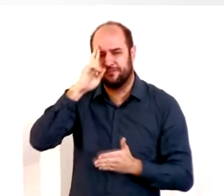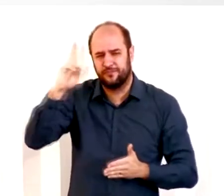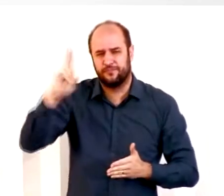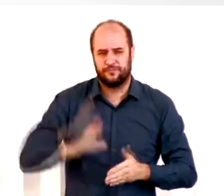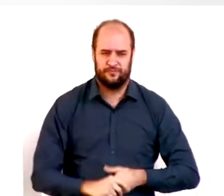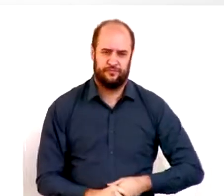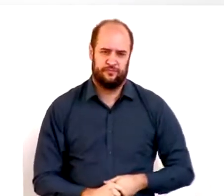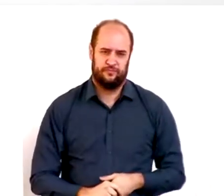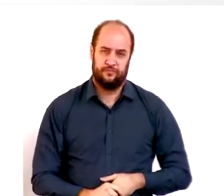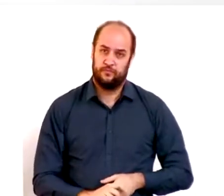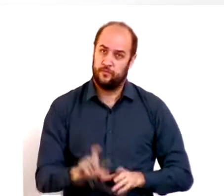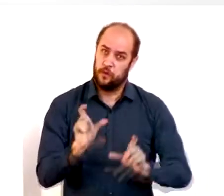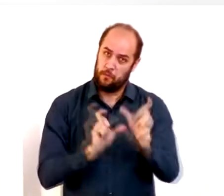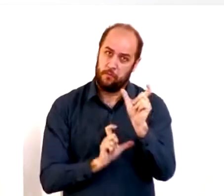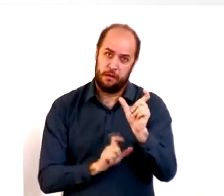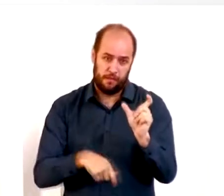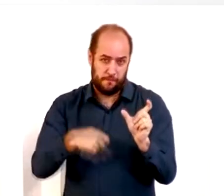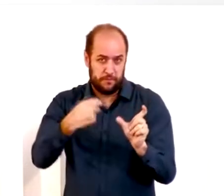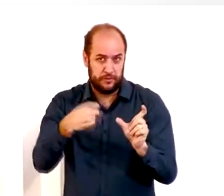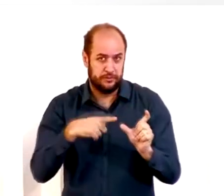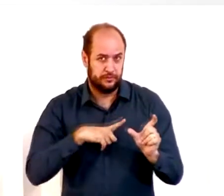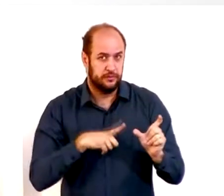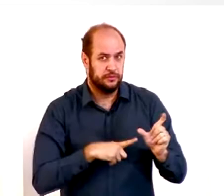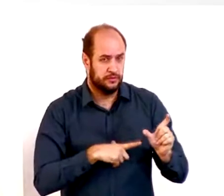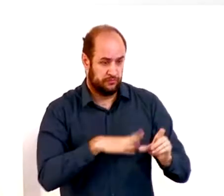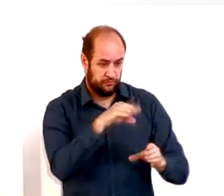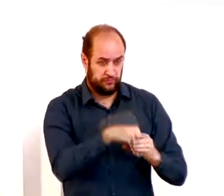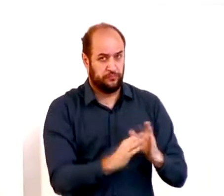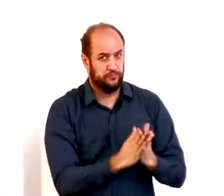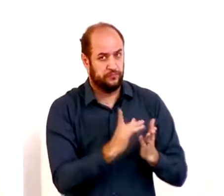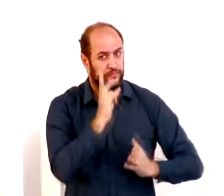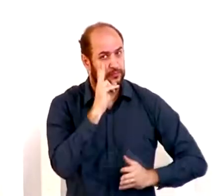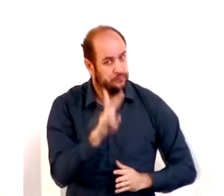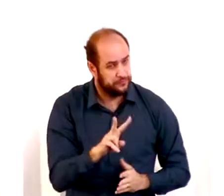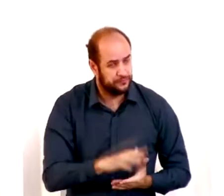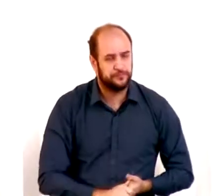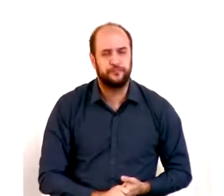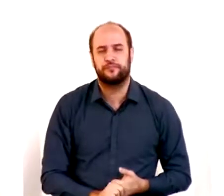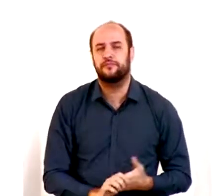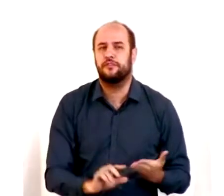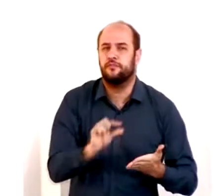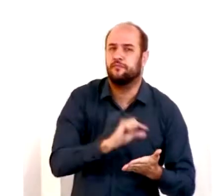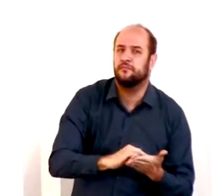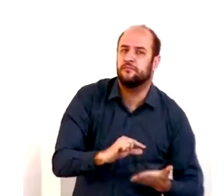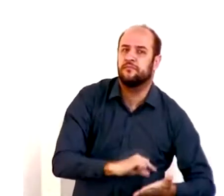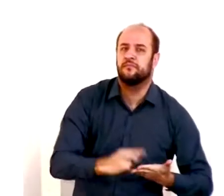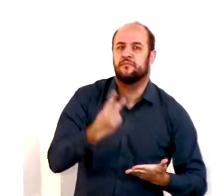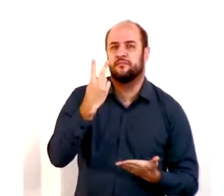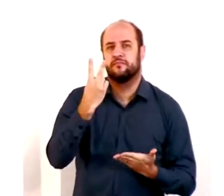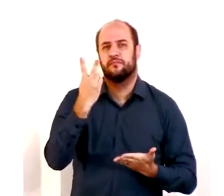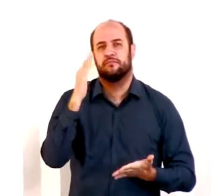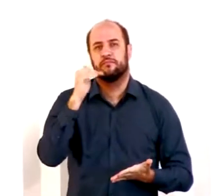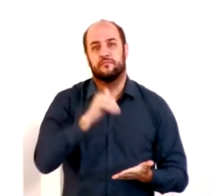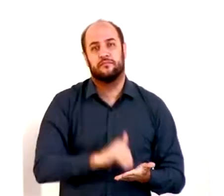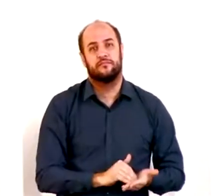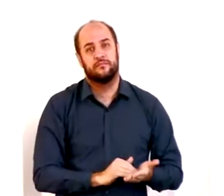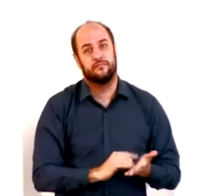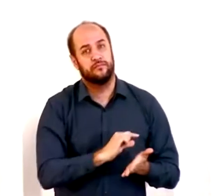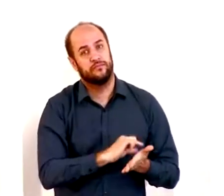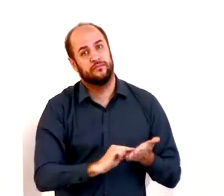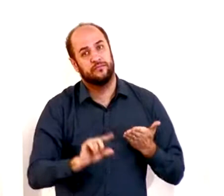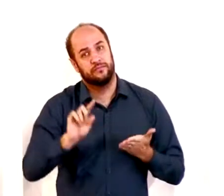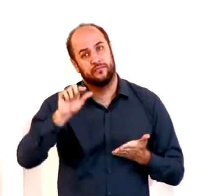Aliás, esse termo necessidade aparece aqui no texto. Vejam de duas maneiras. Do versículo 2 até o